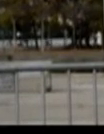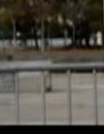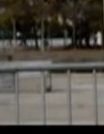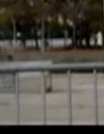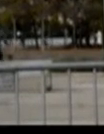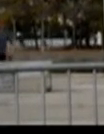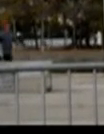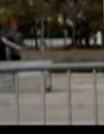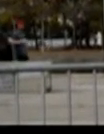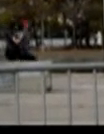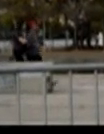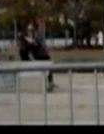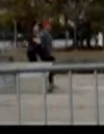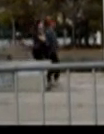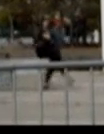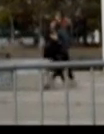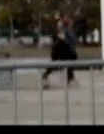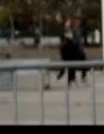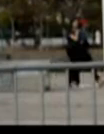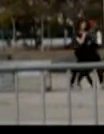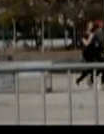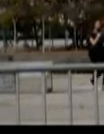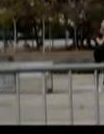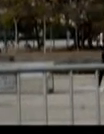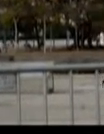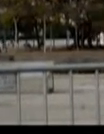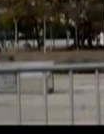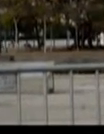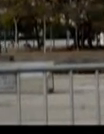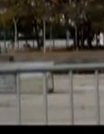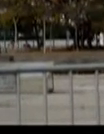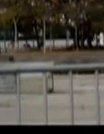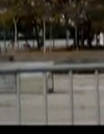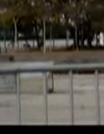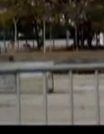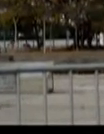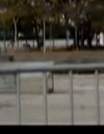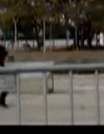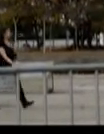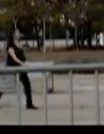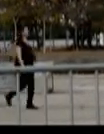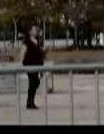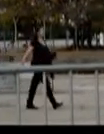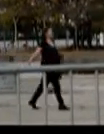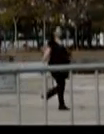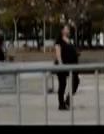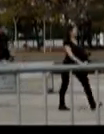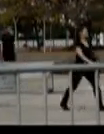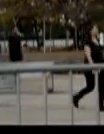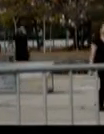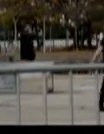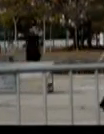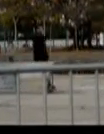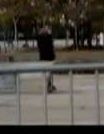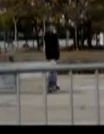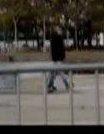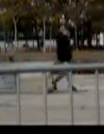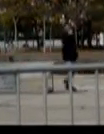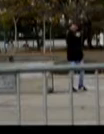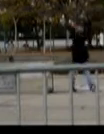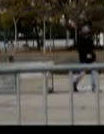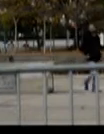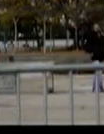Inicialmente, pela ideia da concepção do Memorial da América Latina, era o espaço para o Parlatino, o lugar